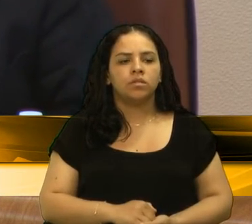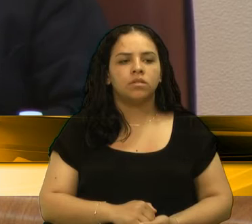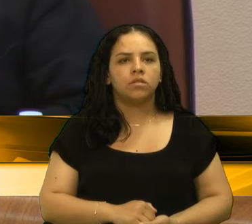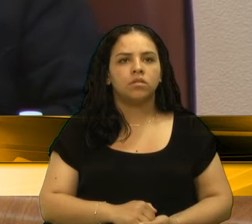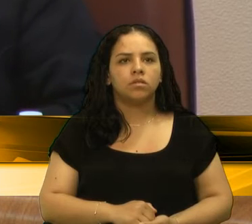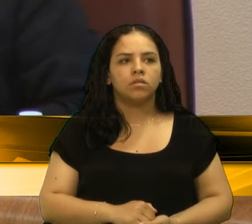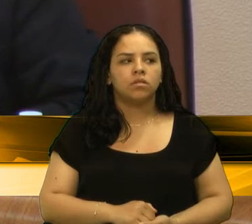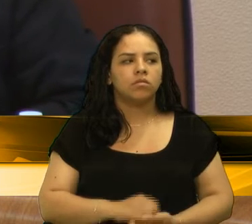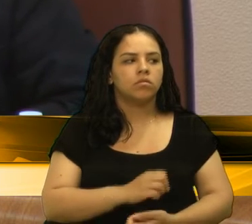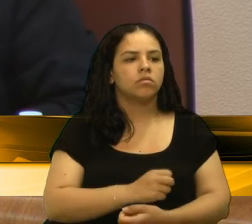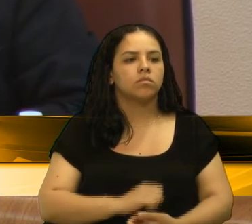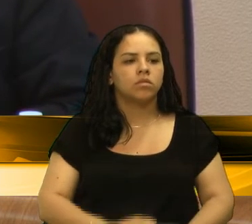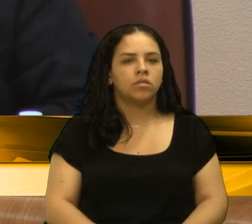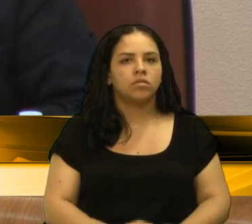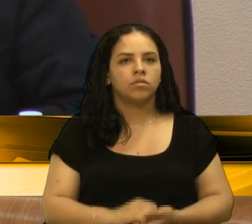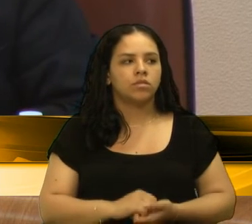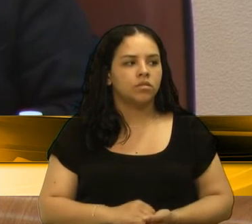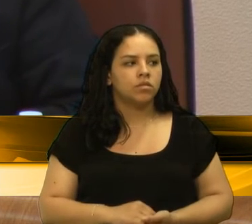Acho que tem que baixar um pouquinho aí.